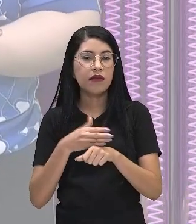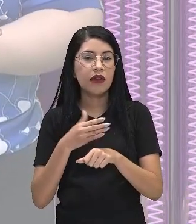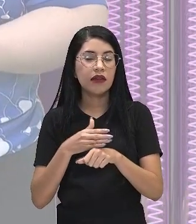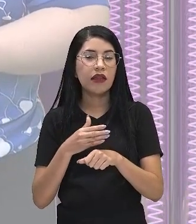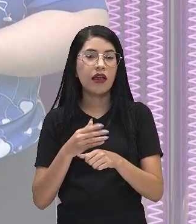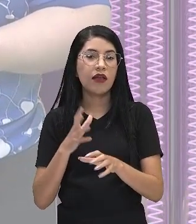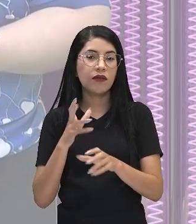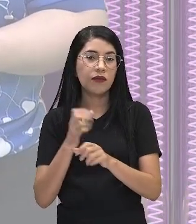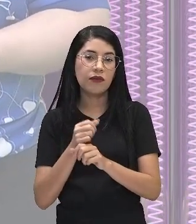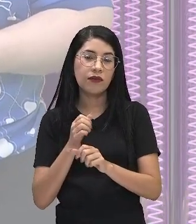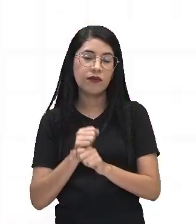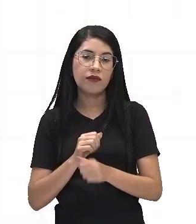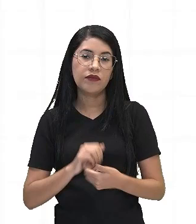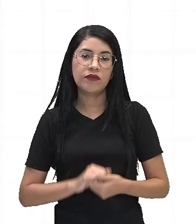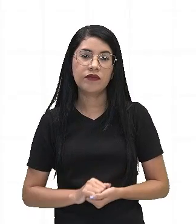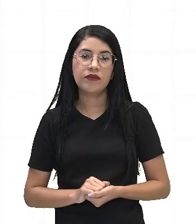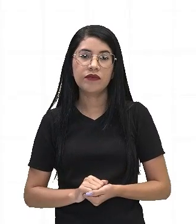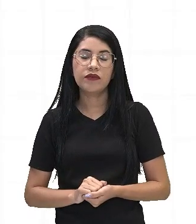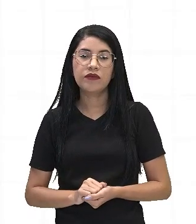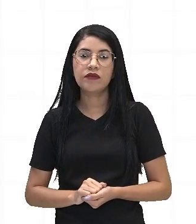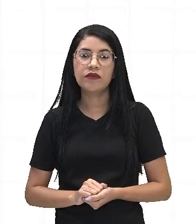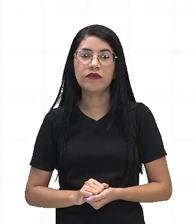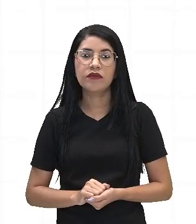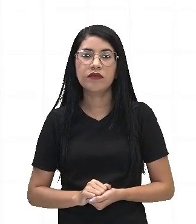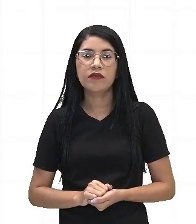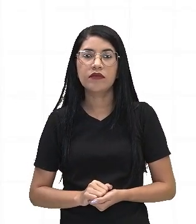o cálculo desses volumes.